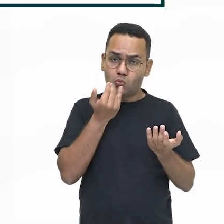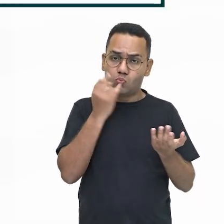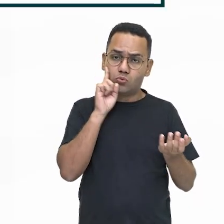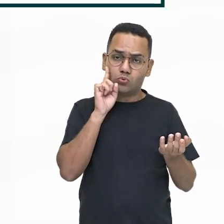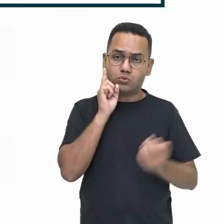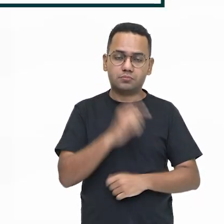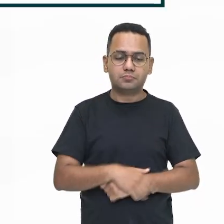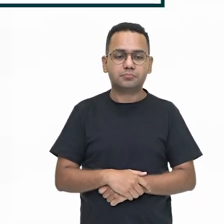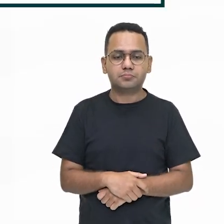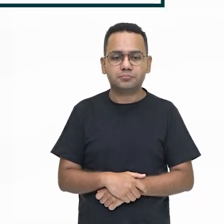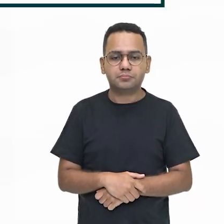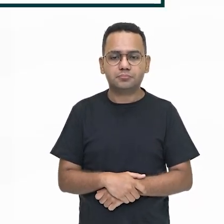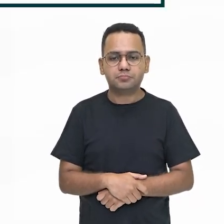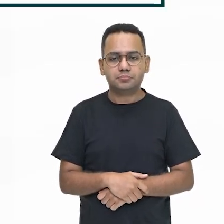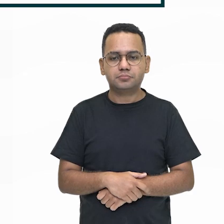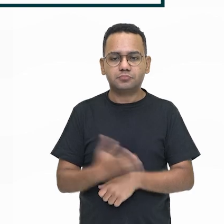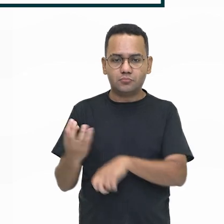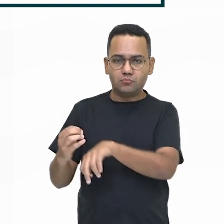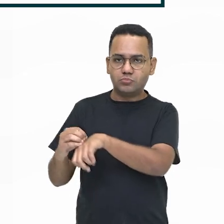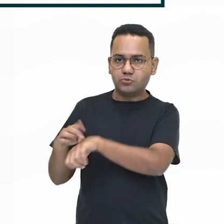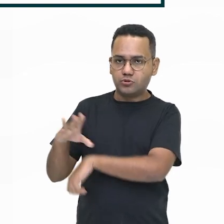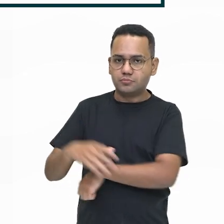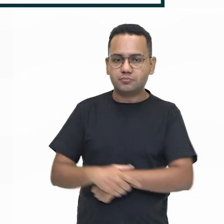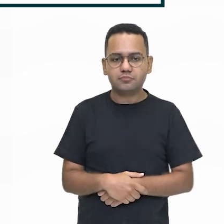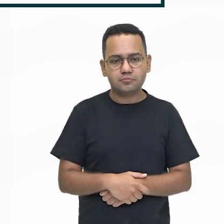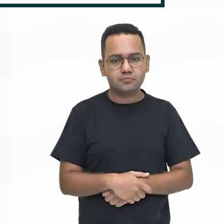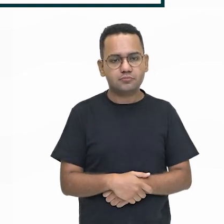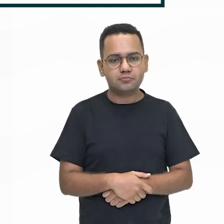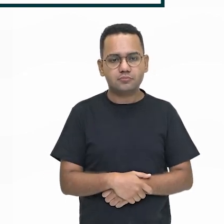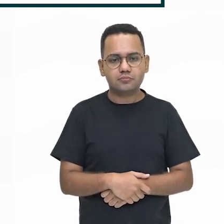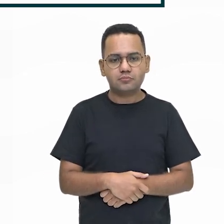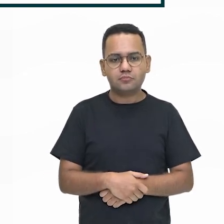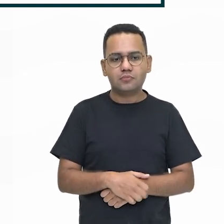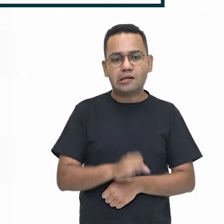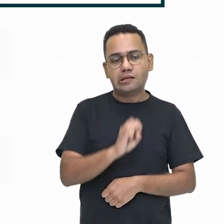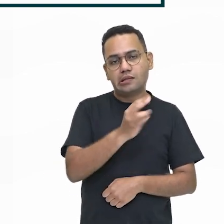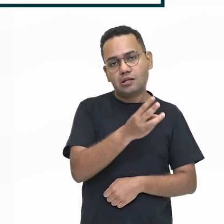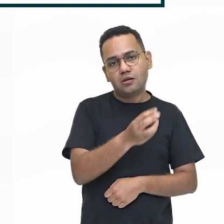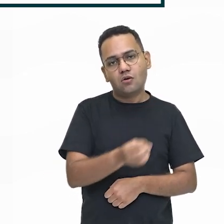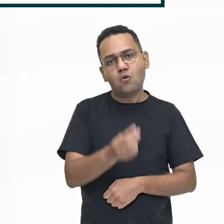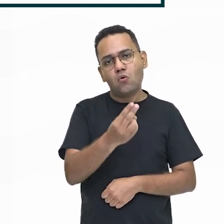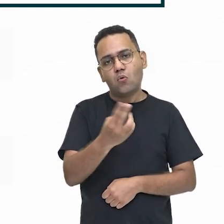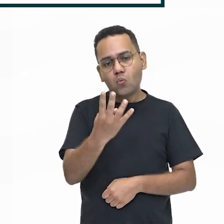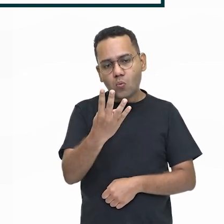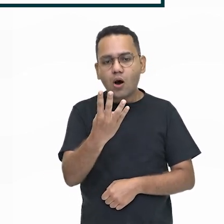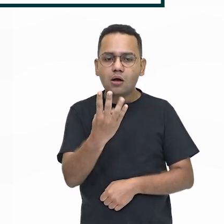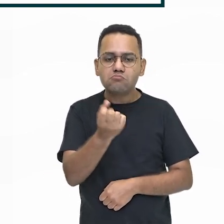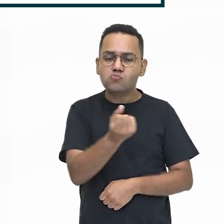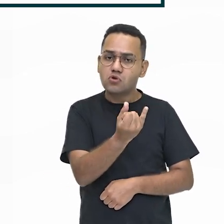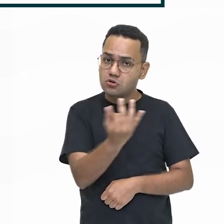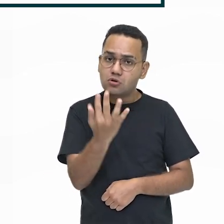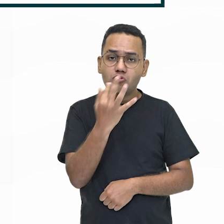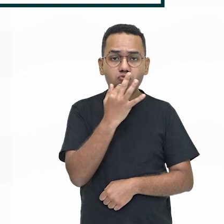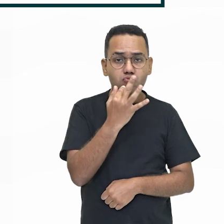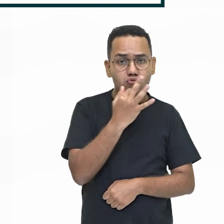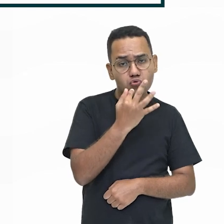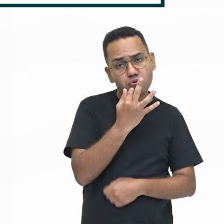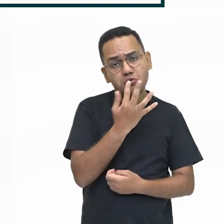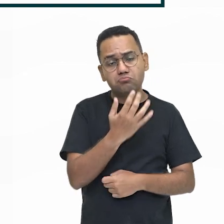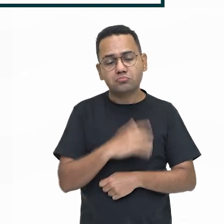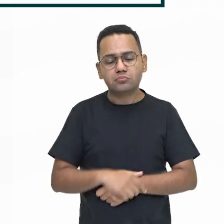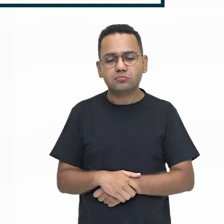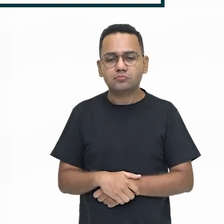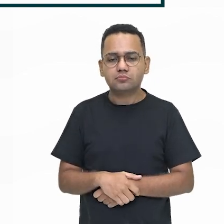de alimentos e a sugestão de porções. 3 a 4 porções de fruta, uma pequena quantidade de frutas